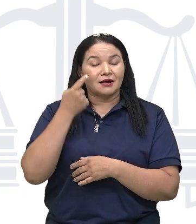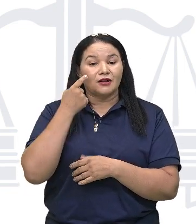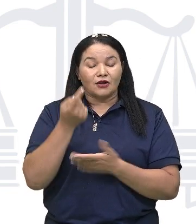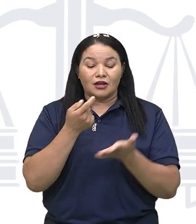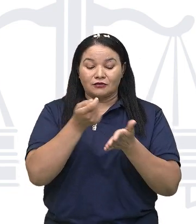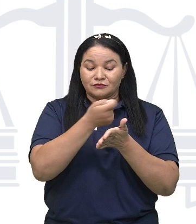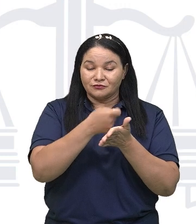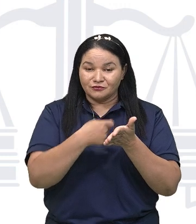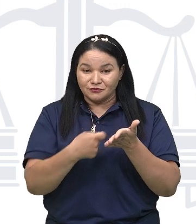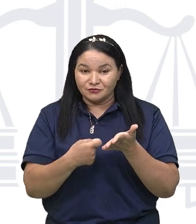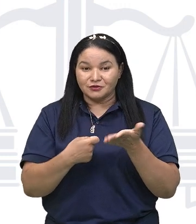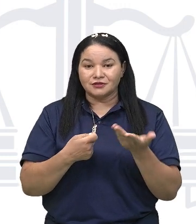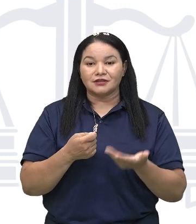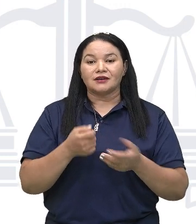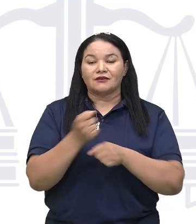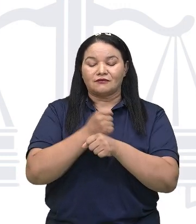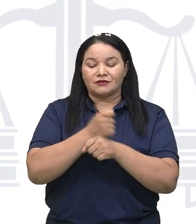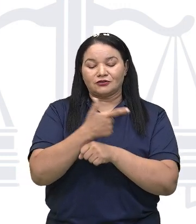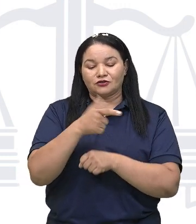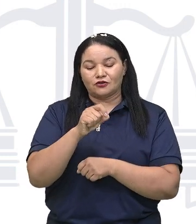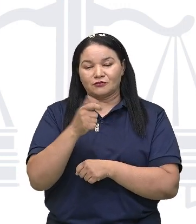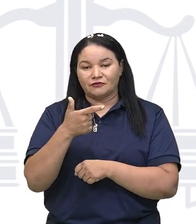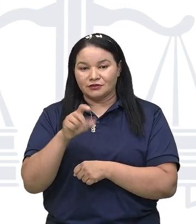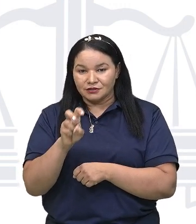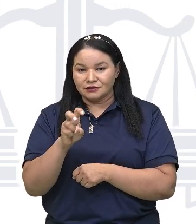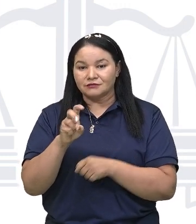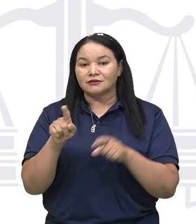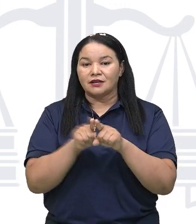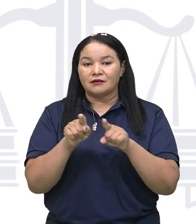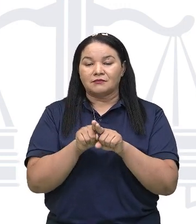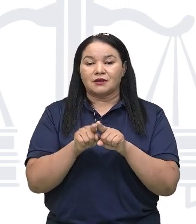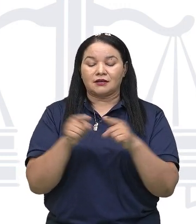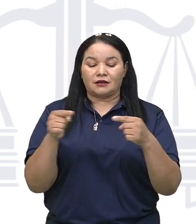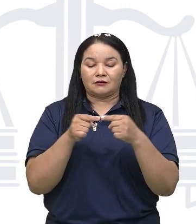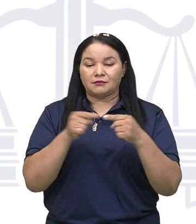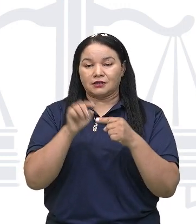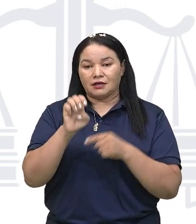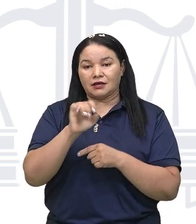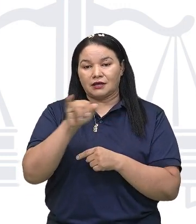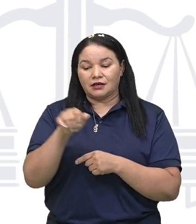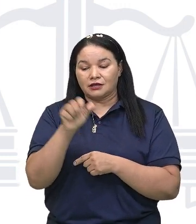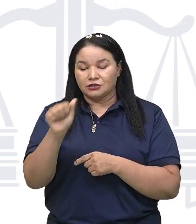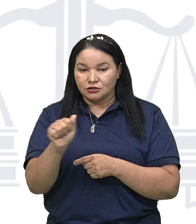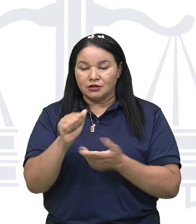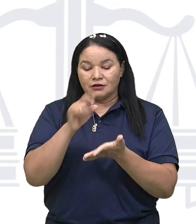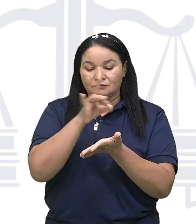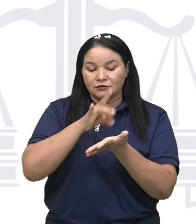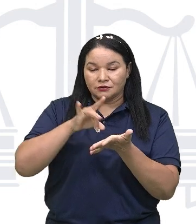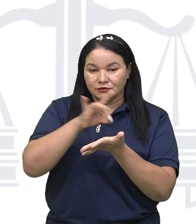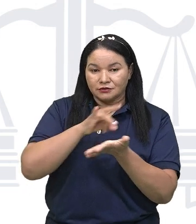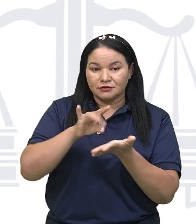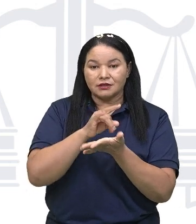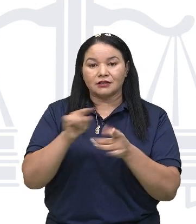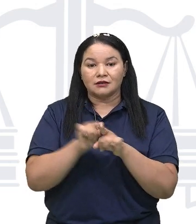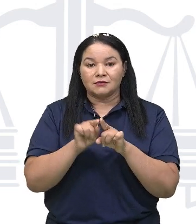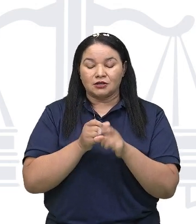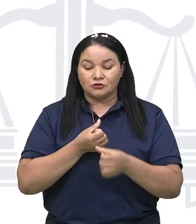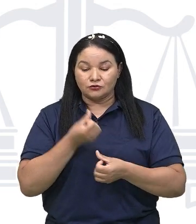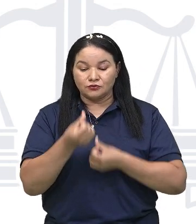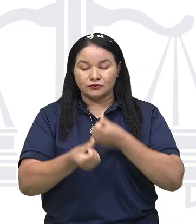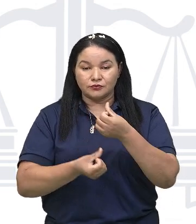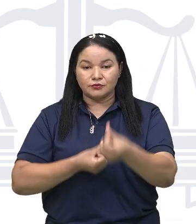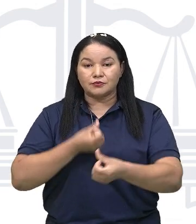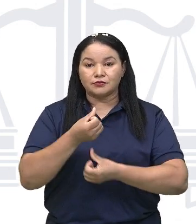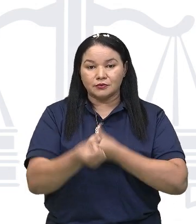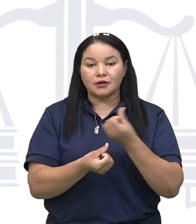diário. E no ano de 2025, a educação de jovens e adultos no CEMEAN, ela será ofertada por semestre, né? Ela vai